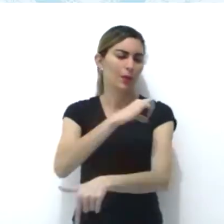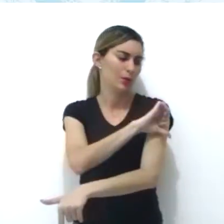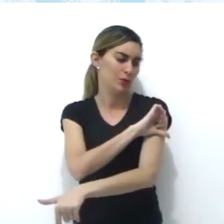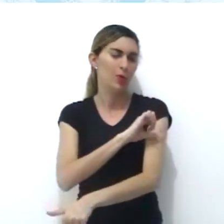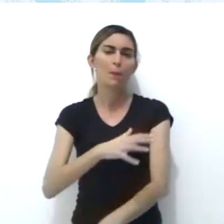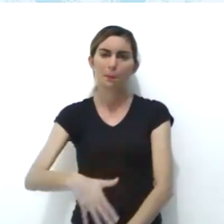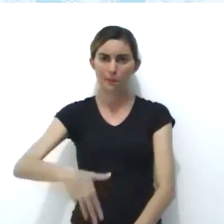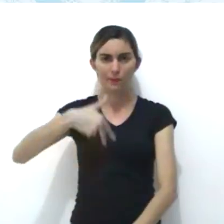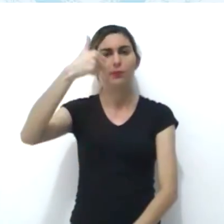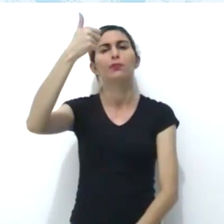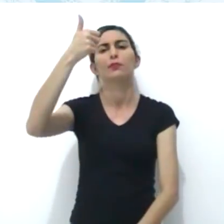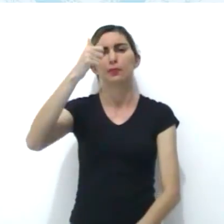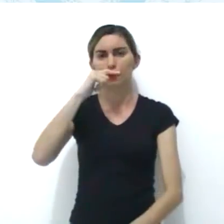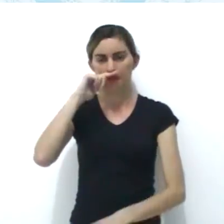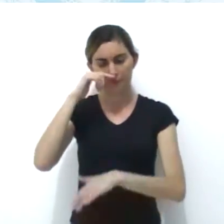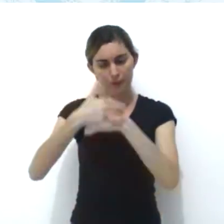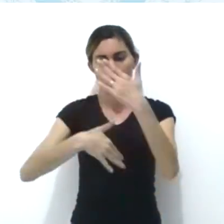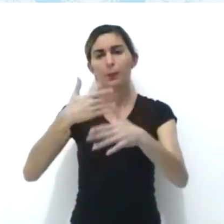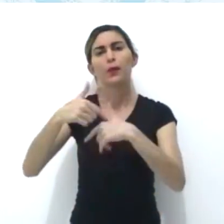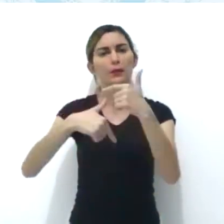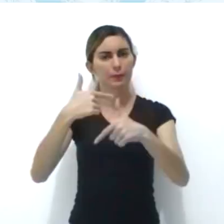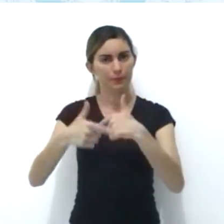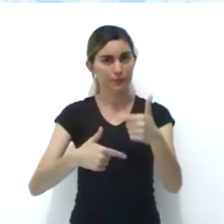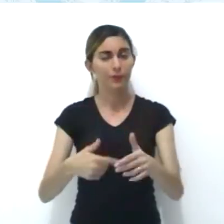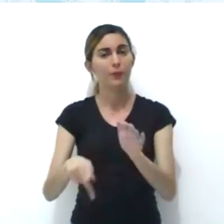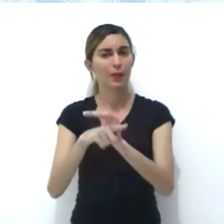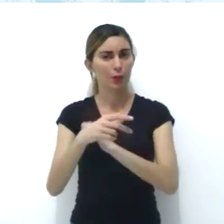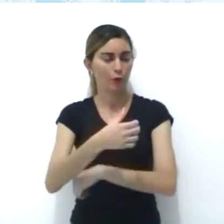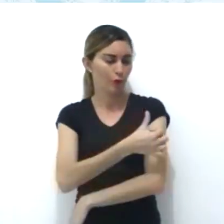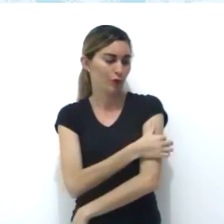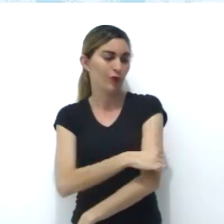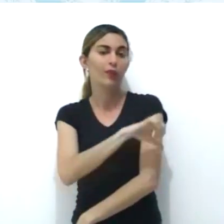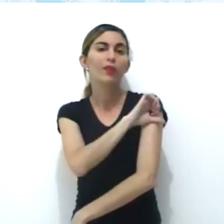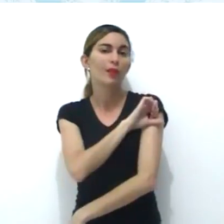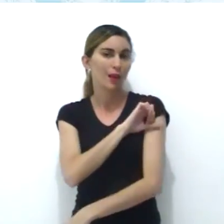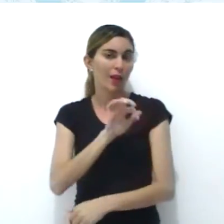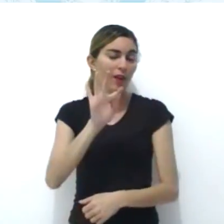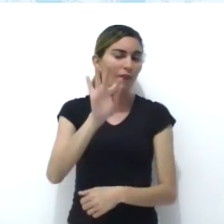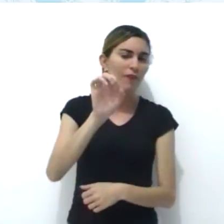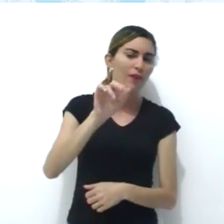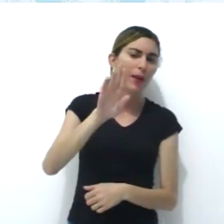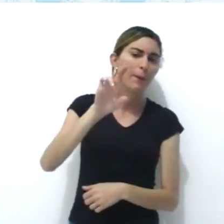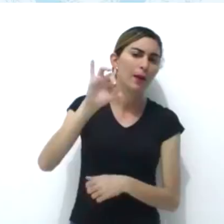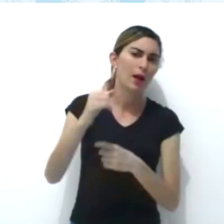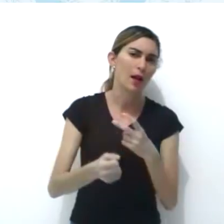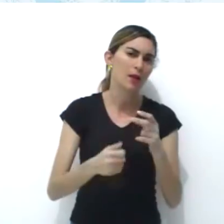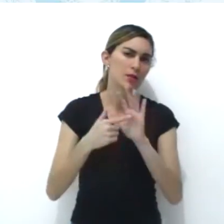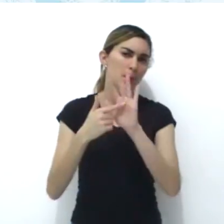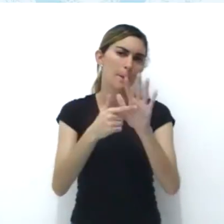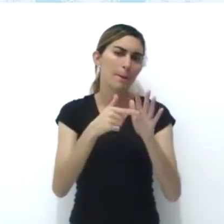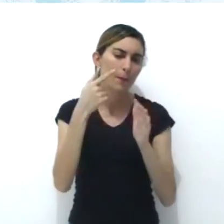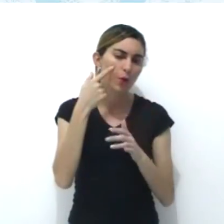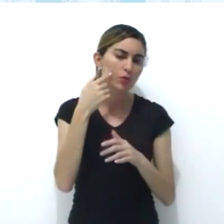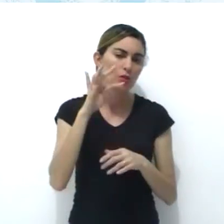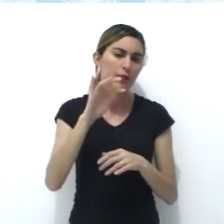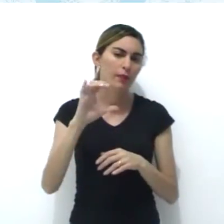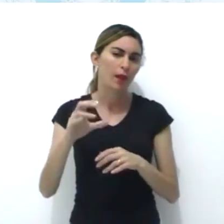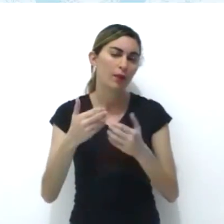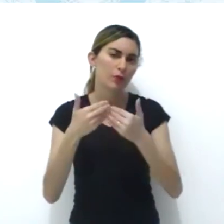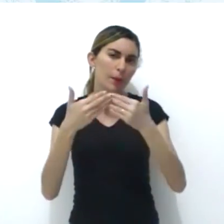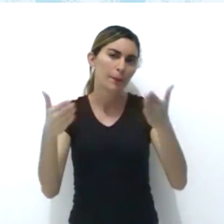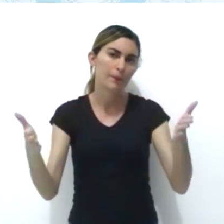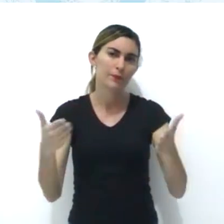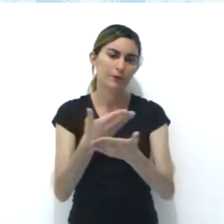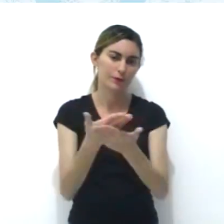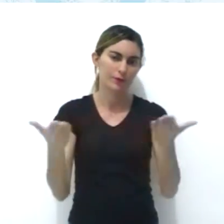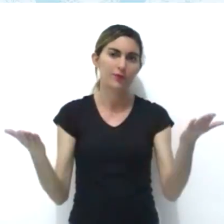trabalhos bons, desenvolvidos e pensados para alunos do fundamental. E aí a FEBRACE, a Mostratec de olho, ó, já